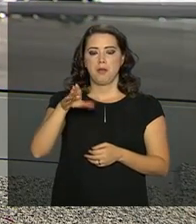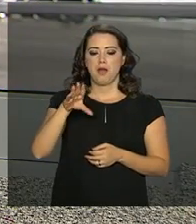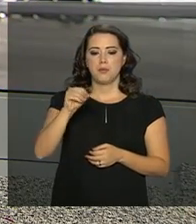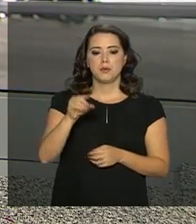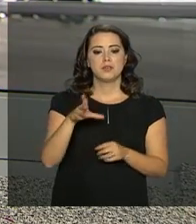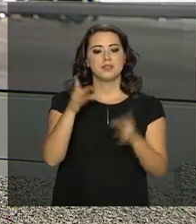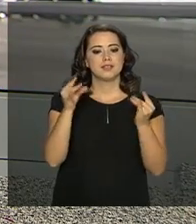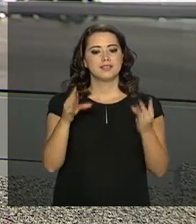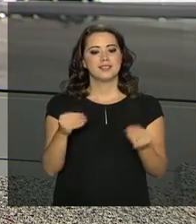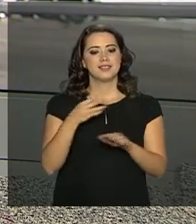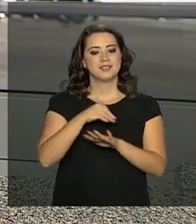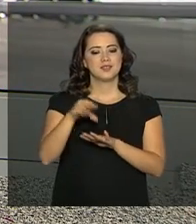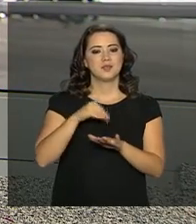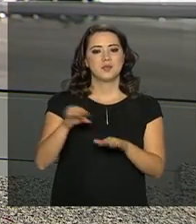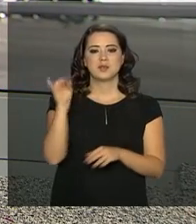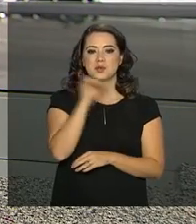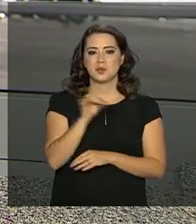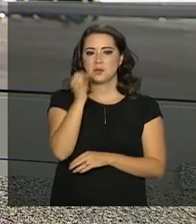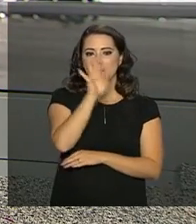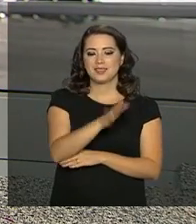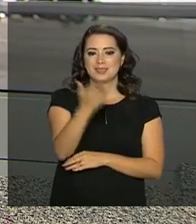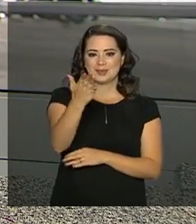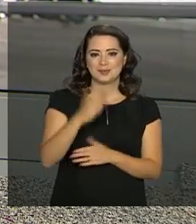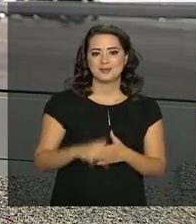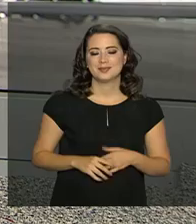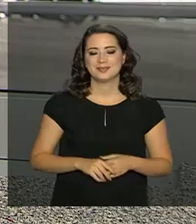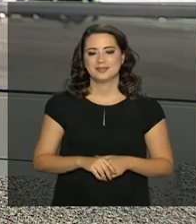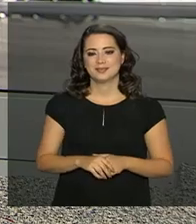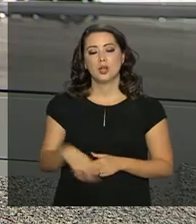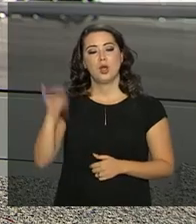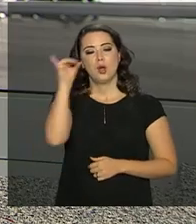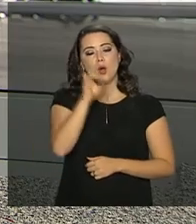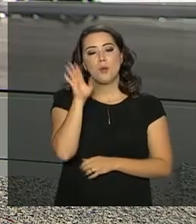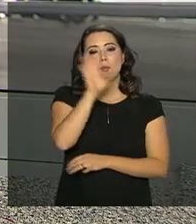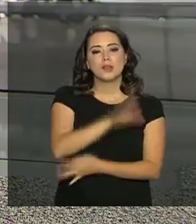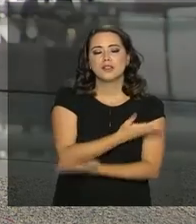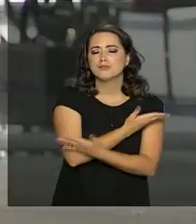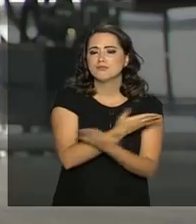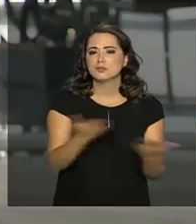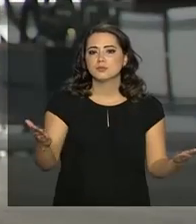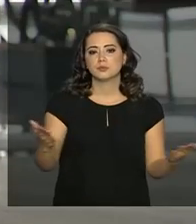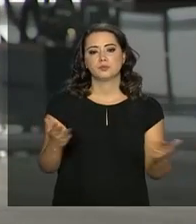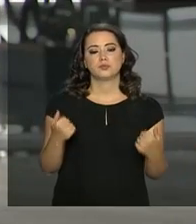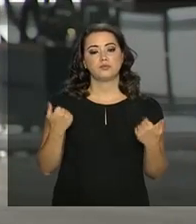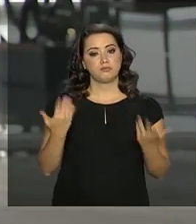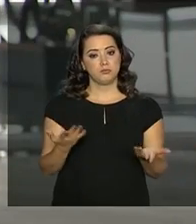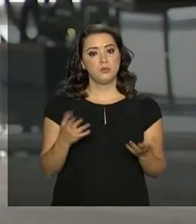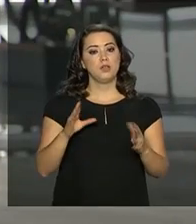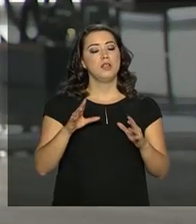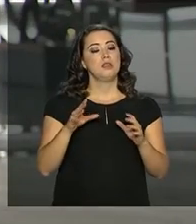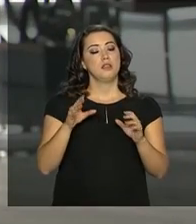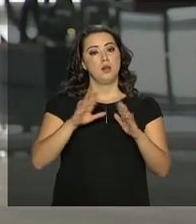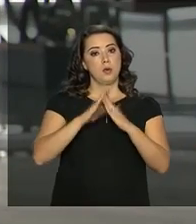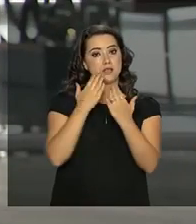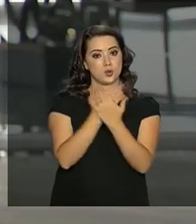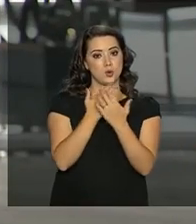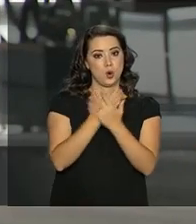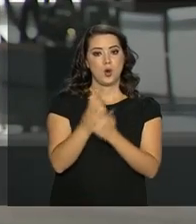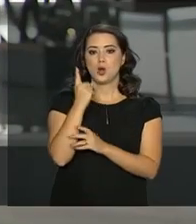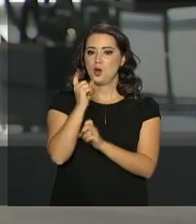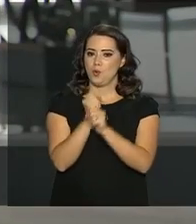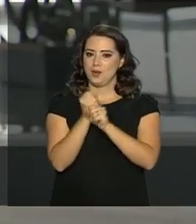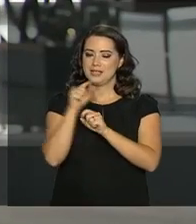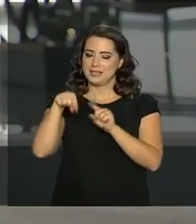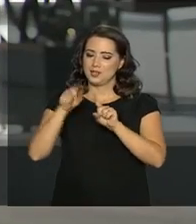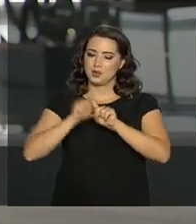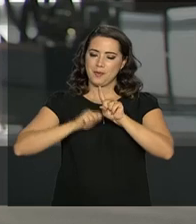informações olá boa tarde quanto à alessandra boa tarde a todos a escola que completa um ano este